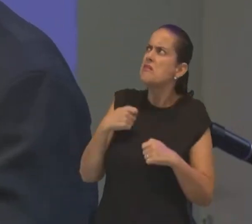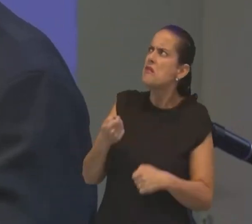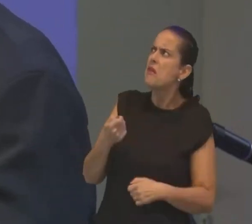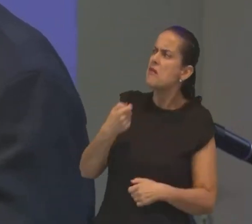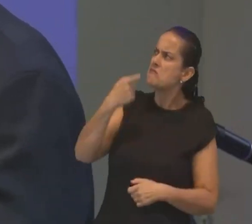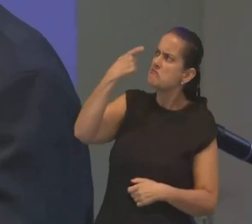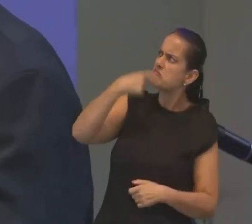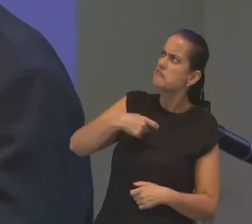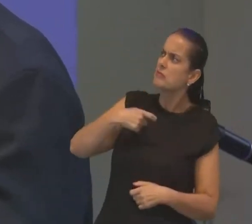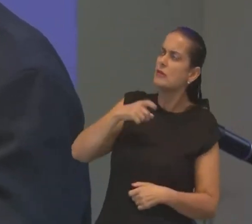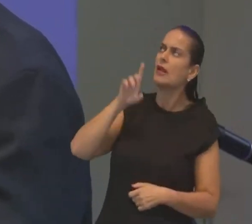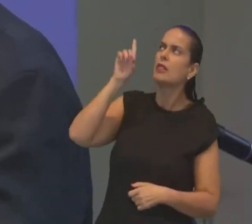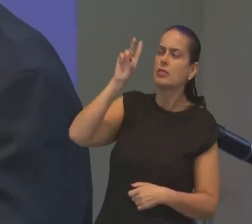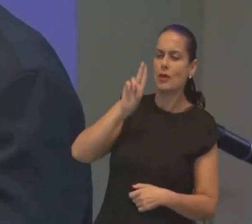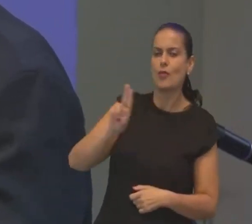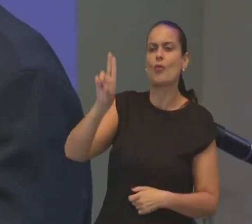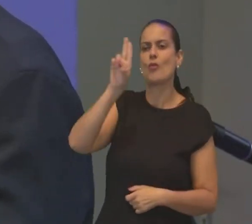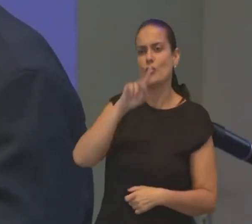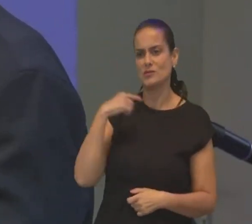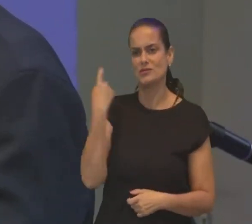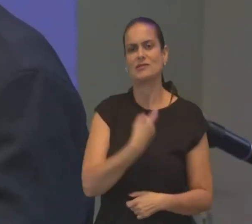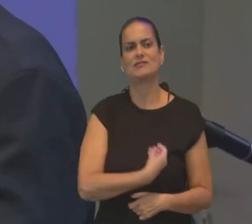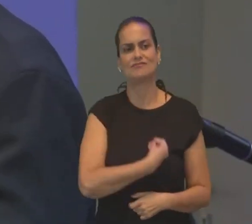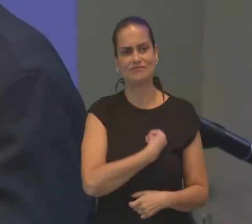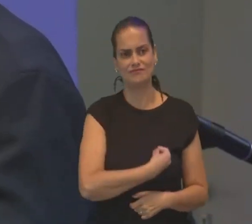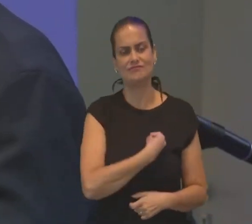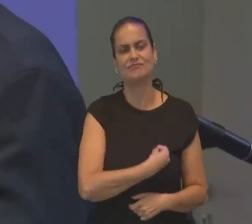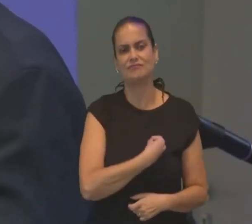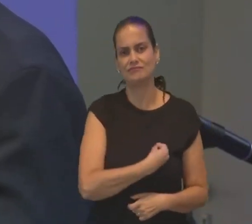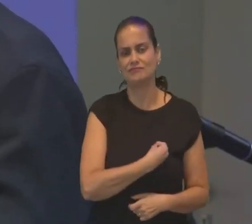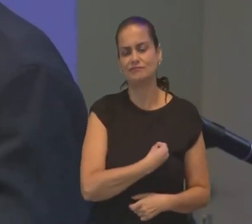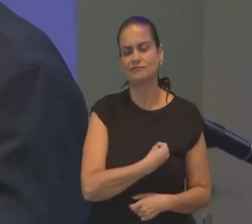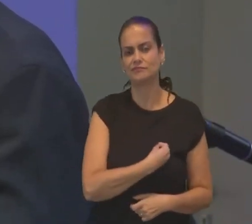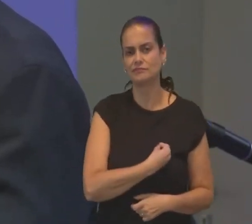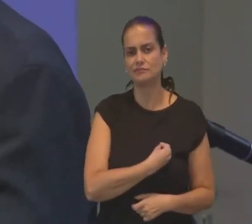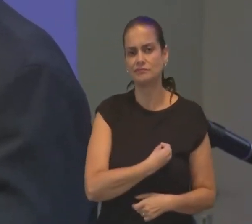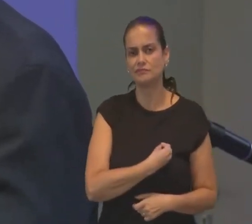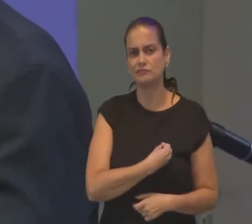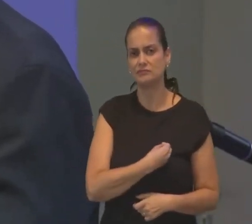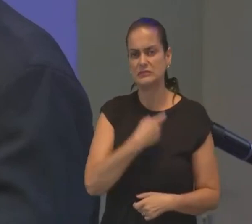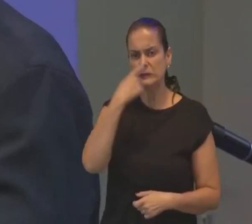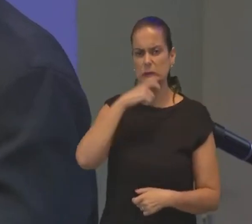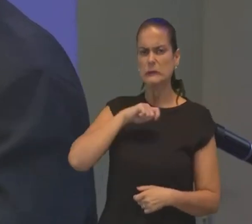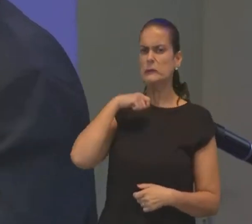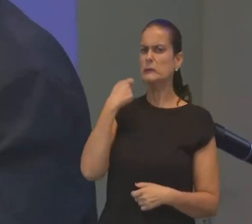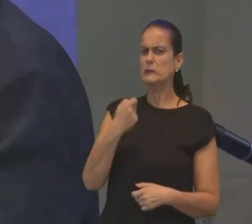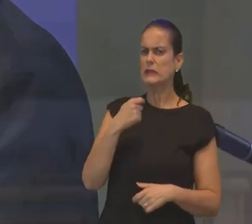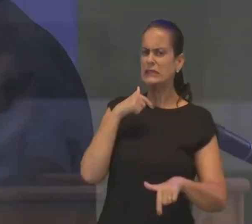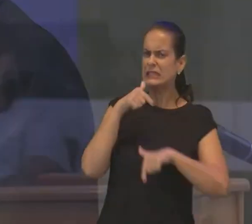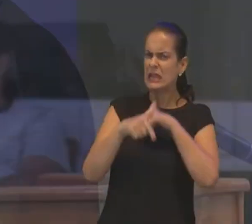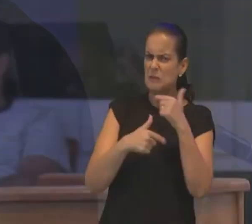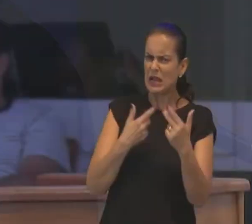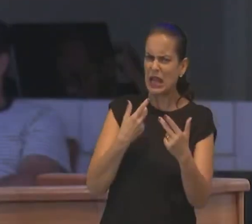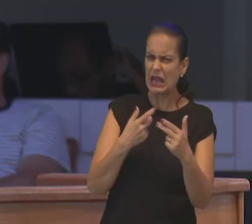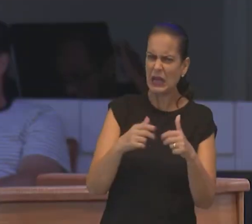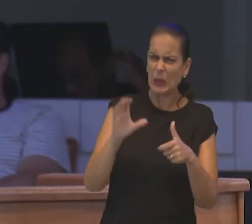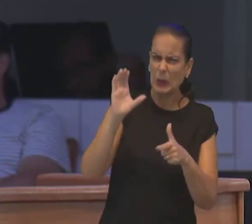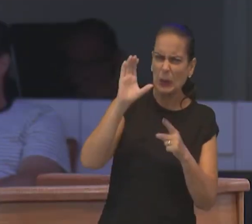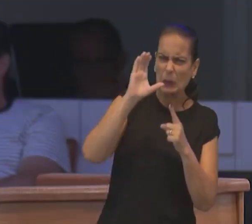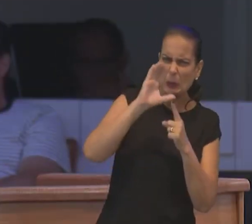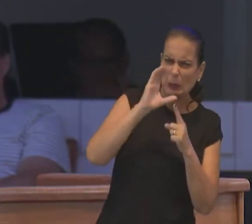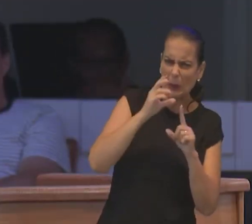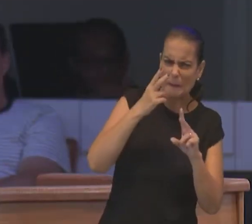usa. Deus usa as nossas vidas, meus irmãos. Quem sou eu? Trabalhar com capelania prisional